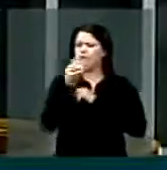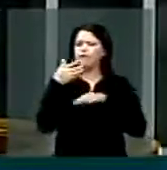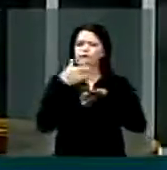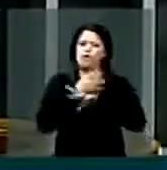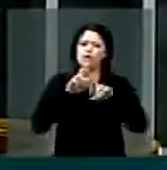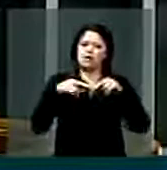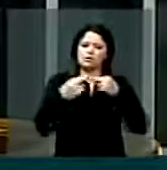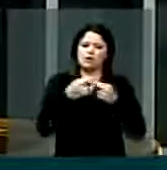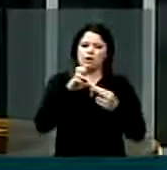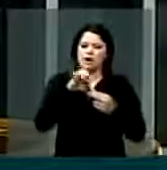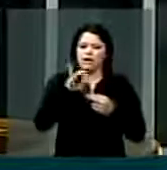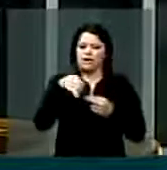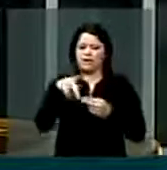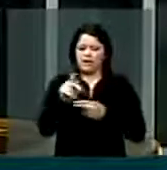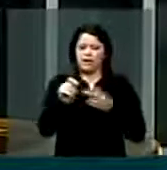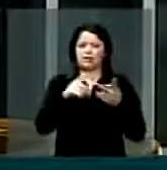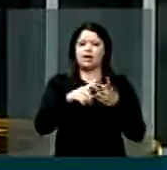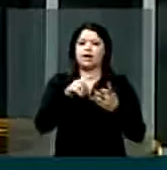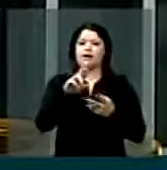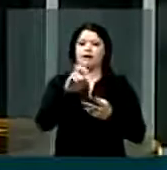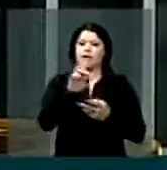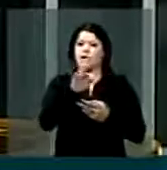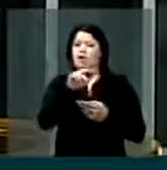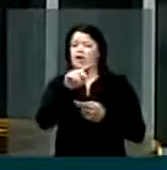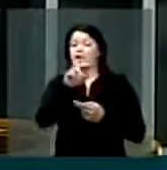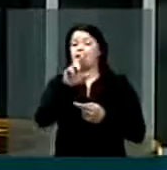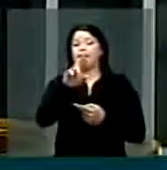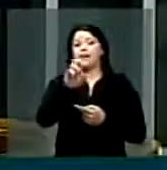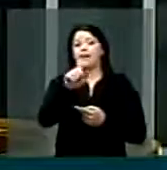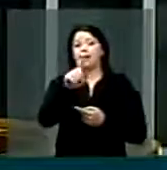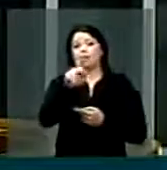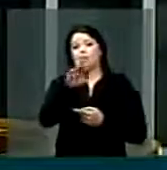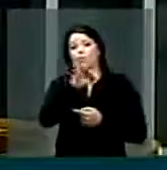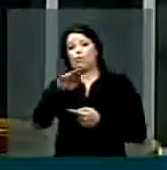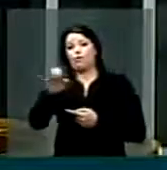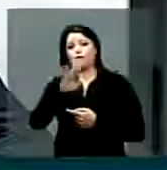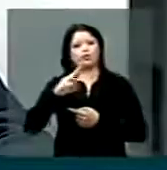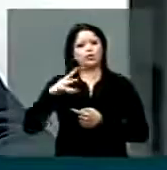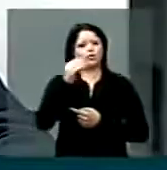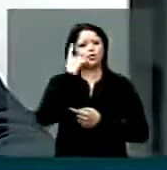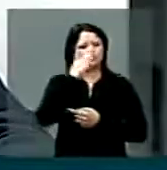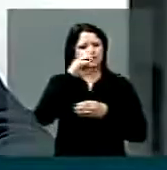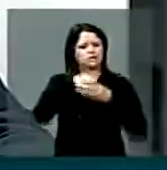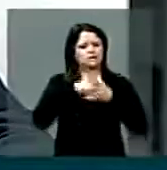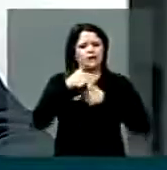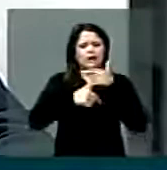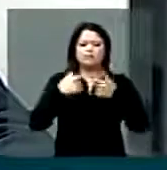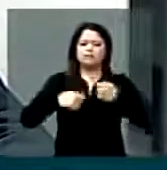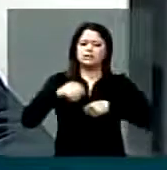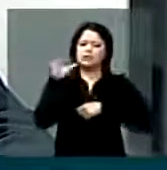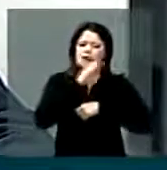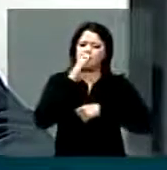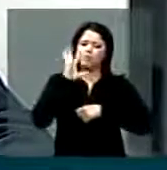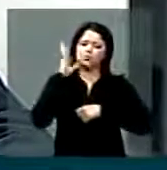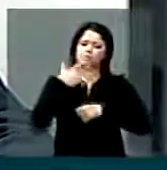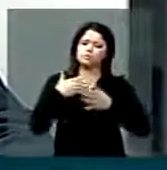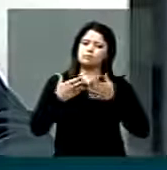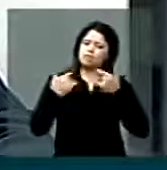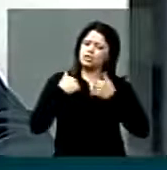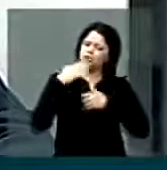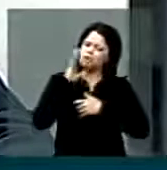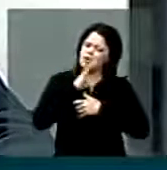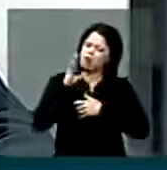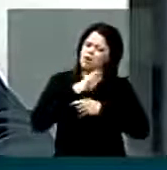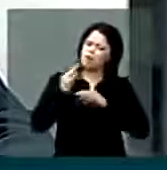deputada Érica Cocai, deputado Regufe, todos os deputados do Distrito Federal estão envolvidos nessa questão. É urgente e nós pedimos providências